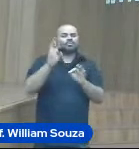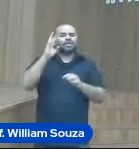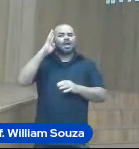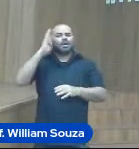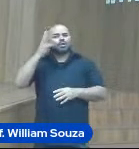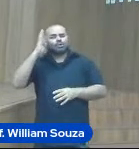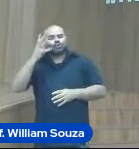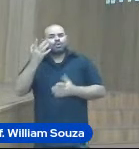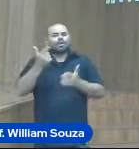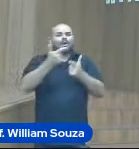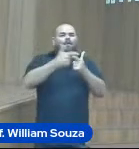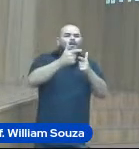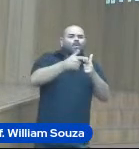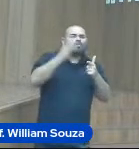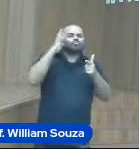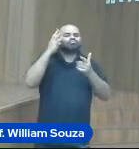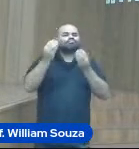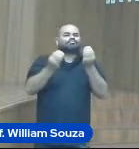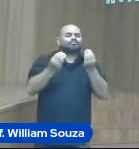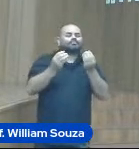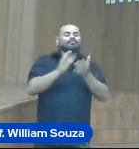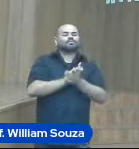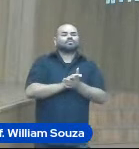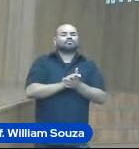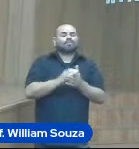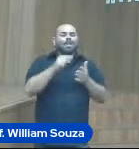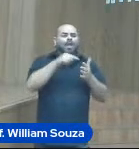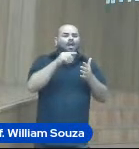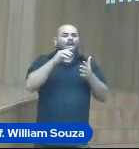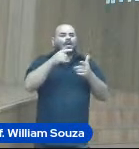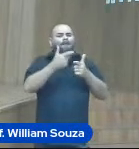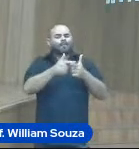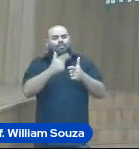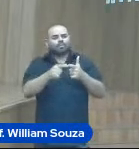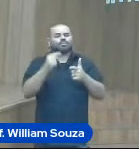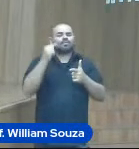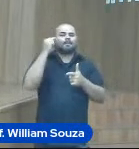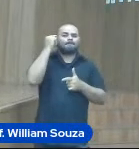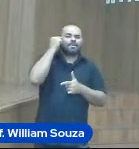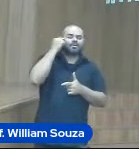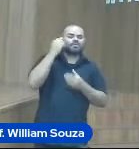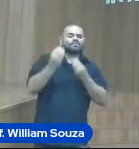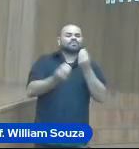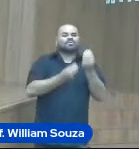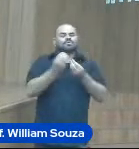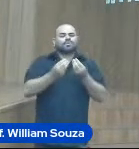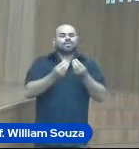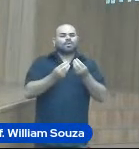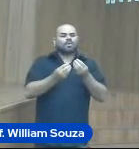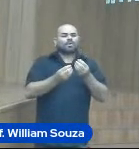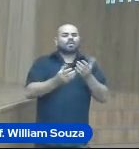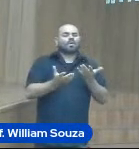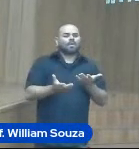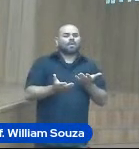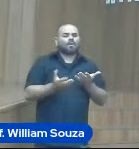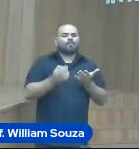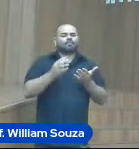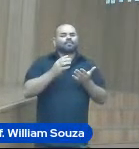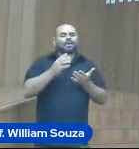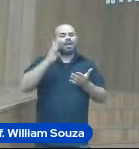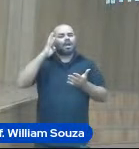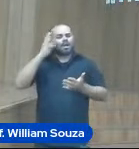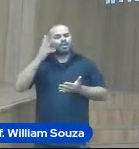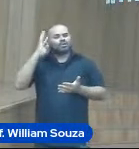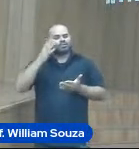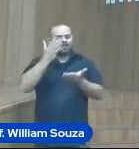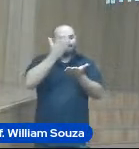gente aborda esse problema, a fragmentação da resolução do problema em